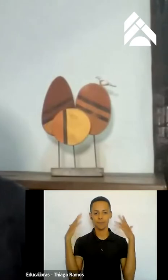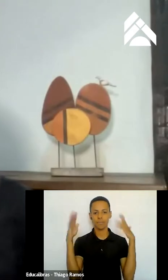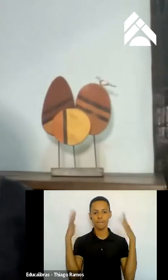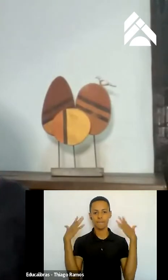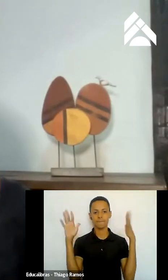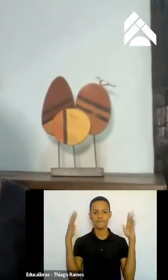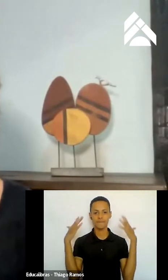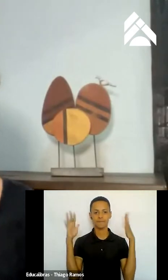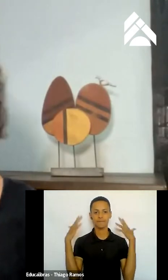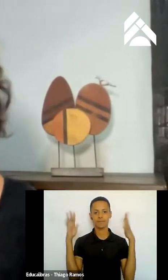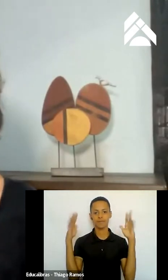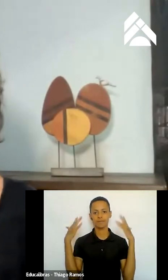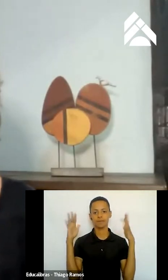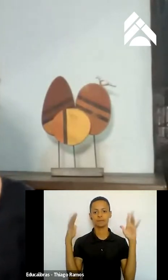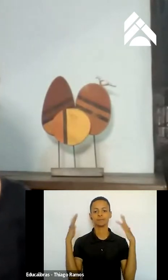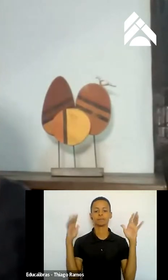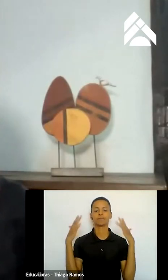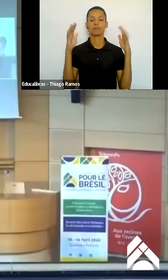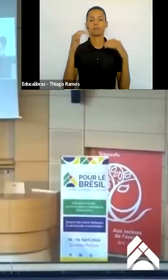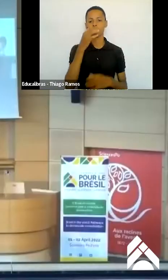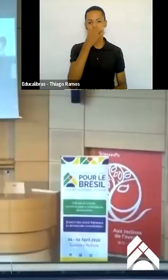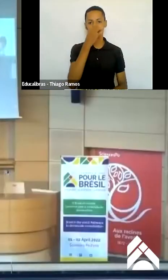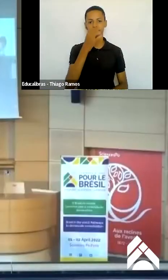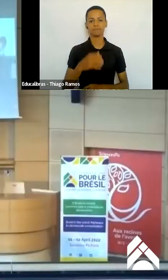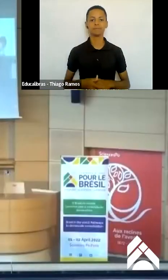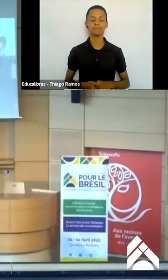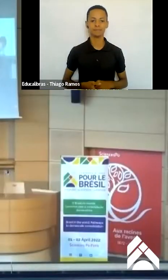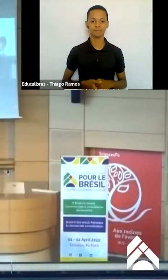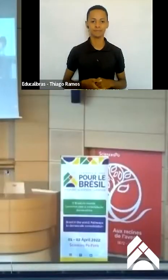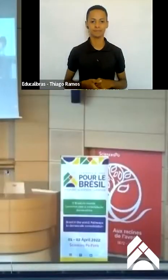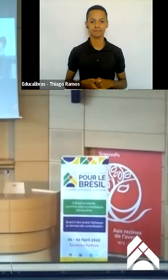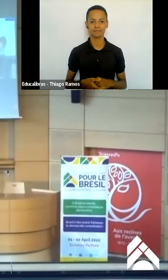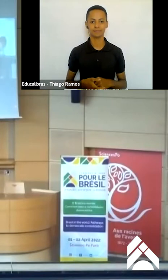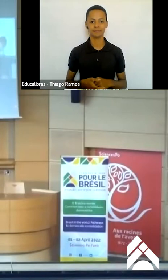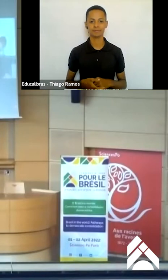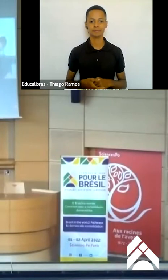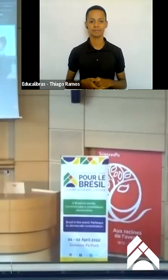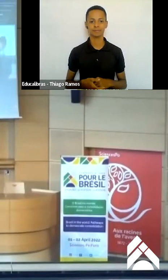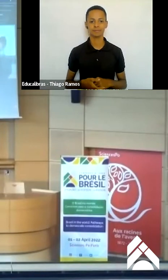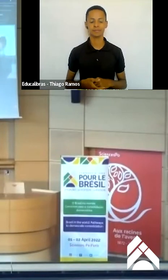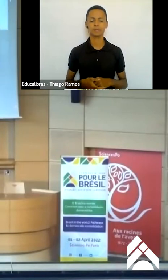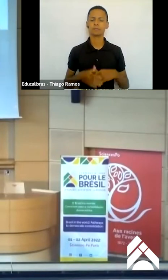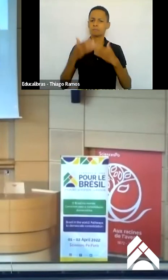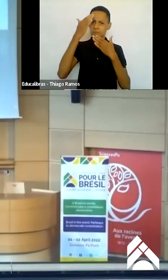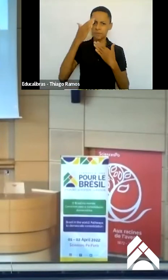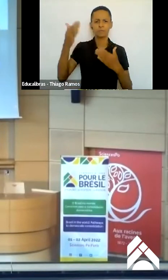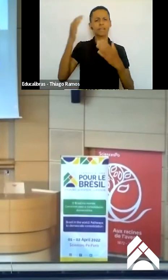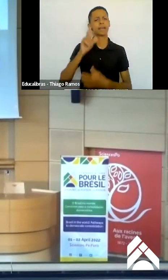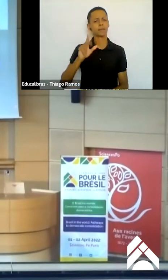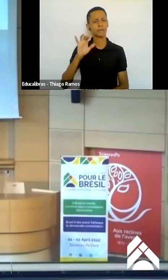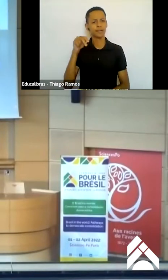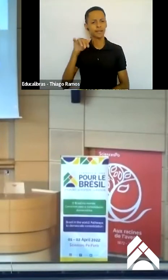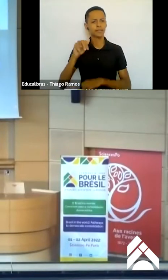É isso. Muito obrigado, Luciana, pelas